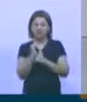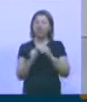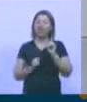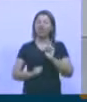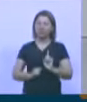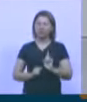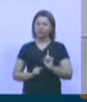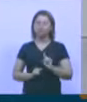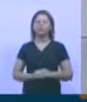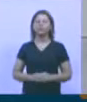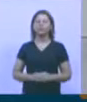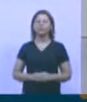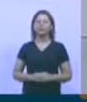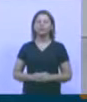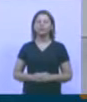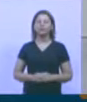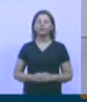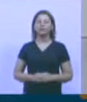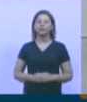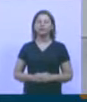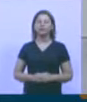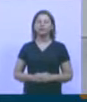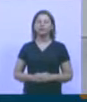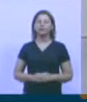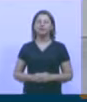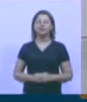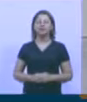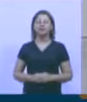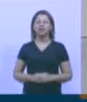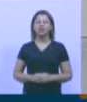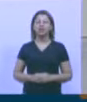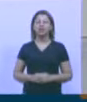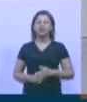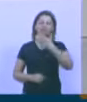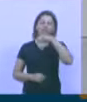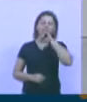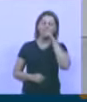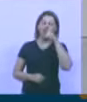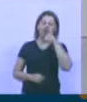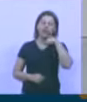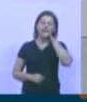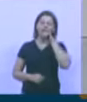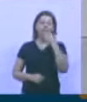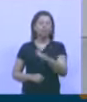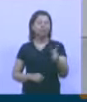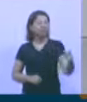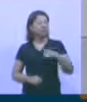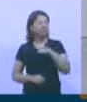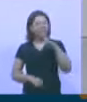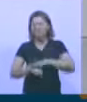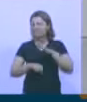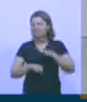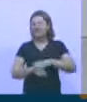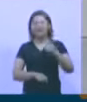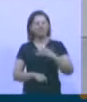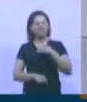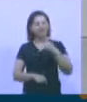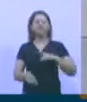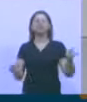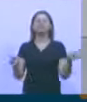um segredo. Your dad is more afraid of you. O pai de vocês tem mais medo de vocês do que vocês dele.